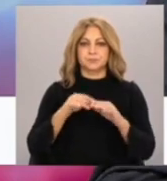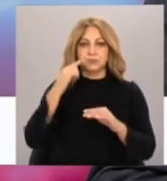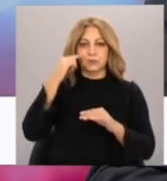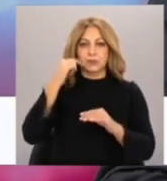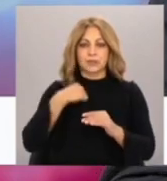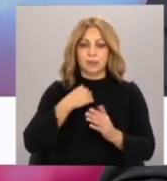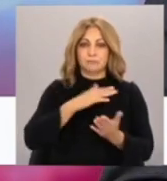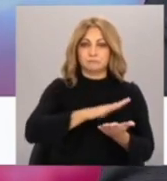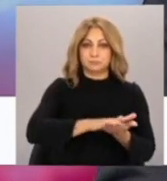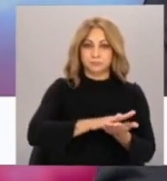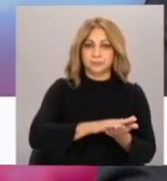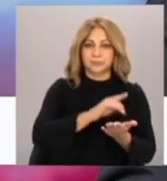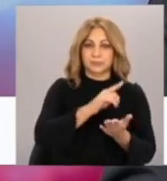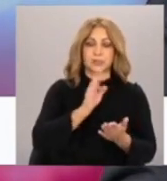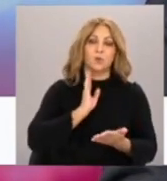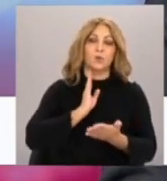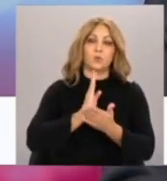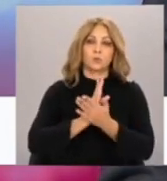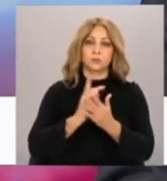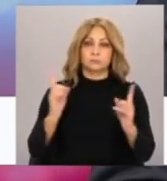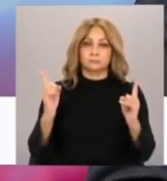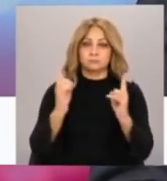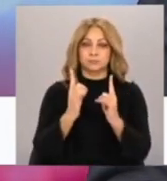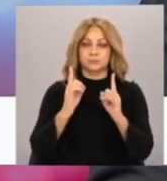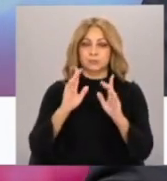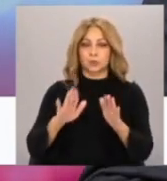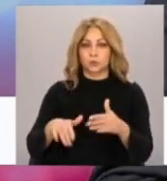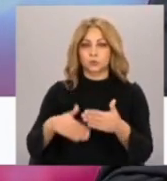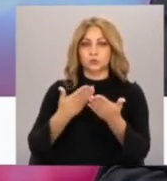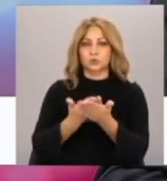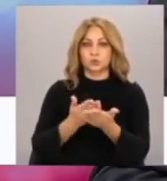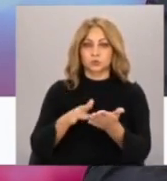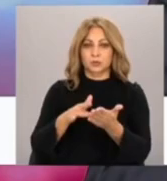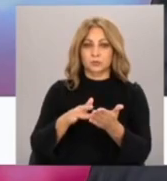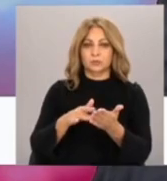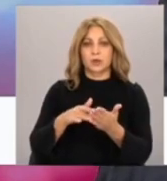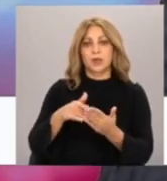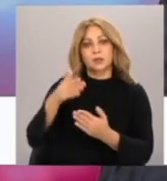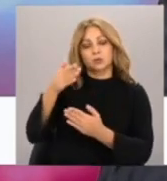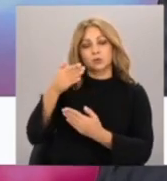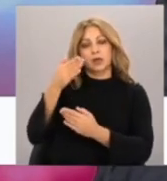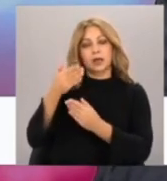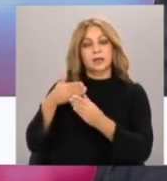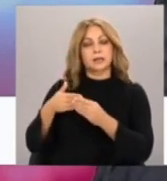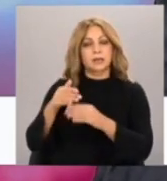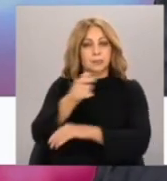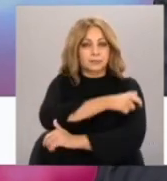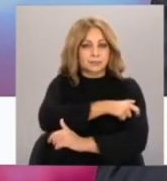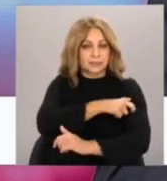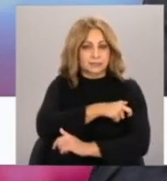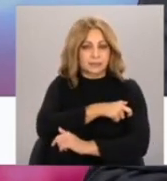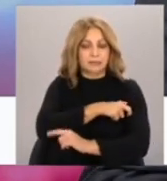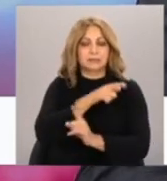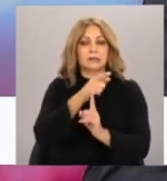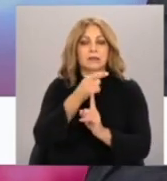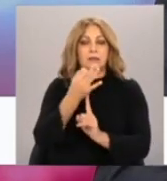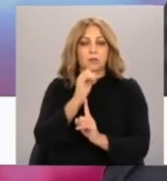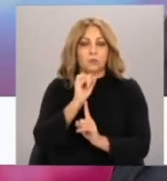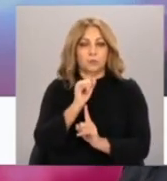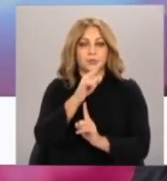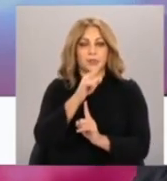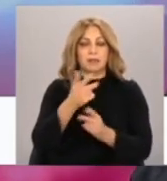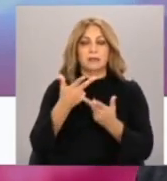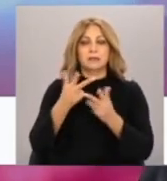e porque é precisamente o meu último frente a frente para trazer um livro do nosso cabeça de lista pelo porco sal espinhos que chama a liberdade dos futuros